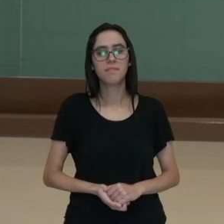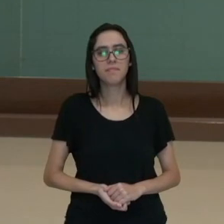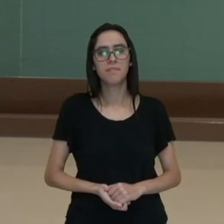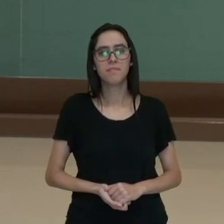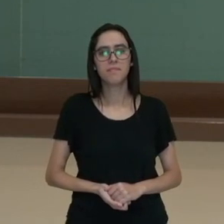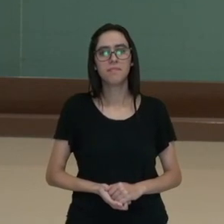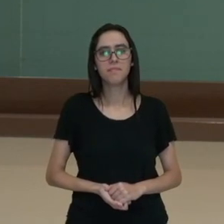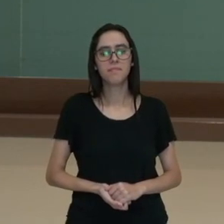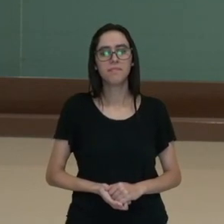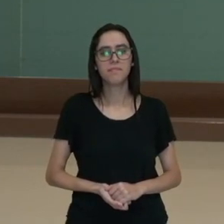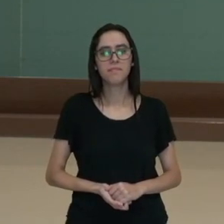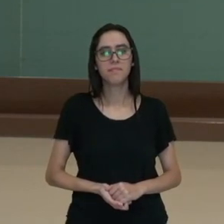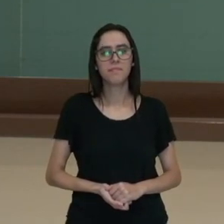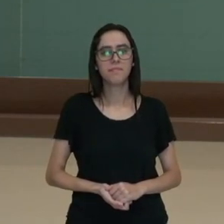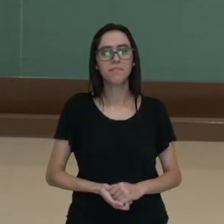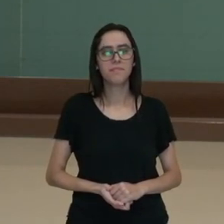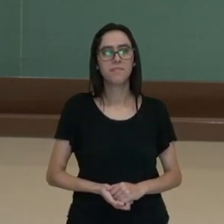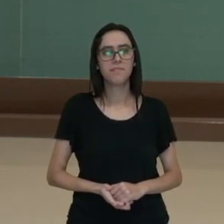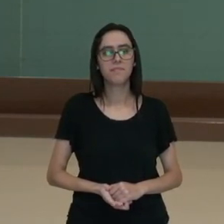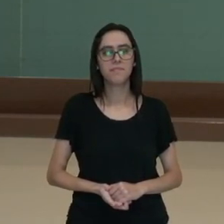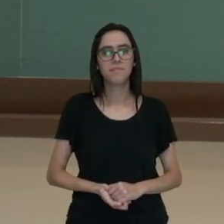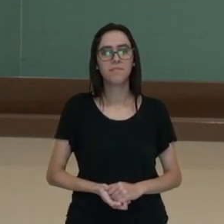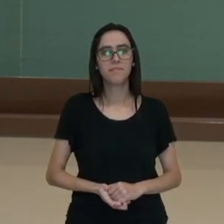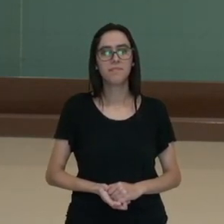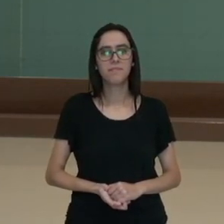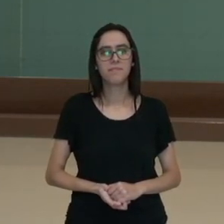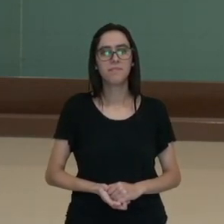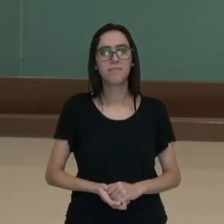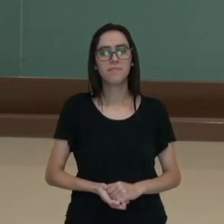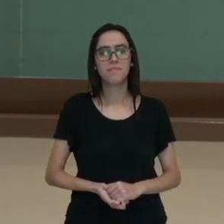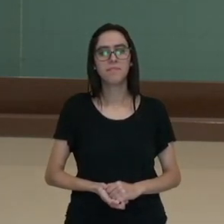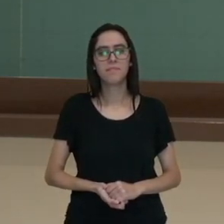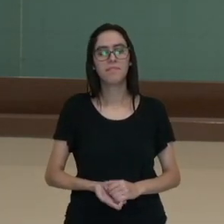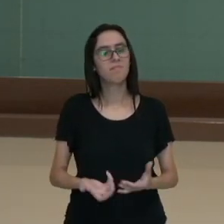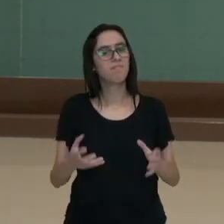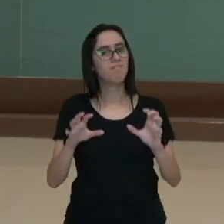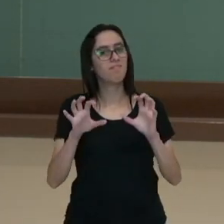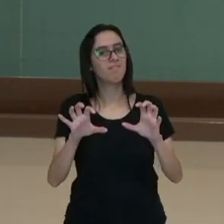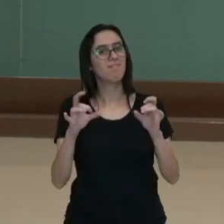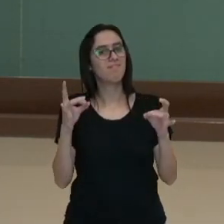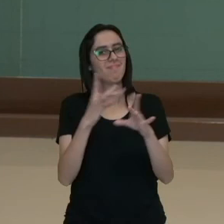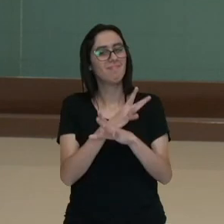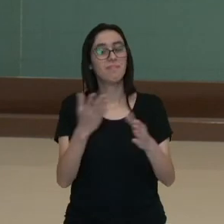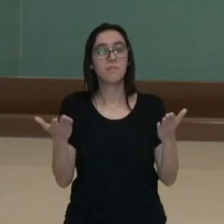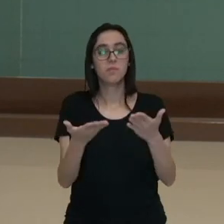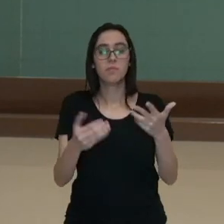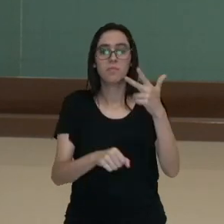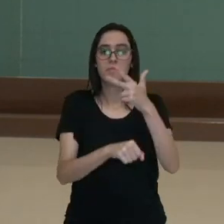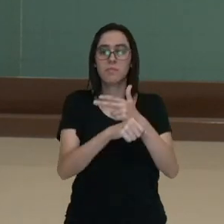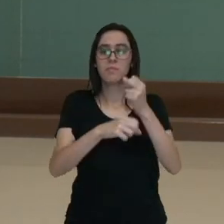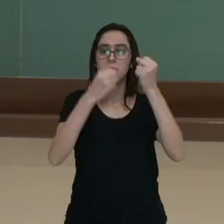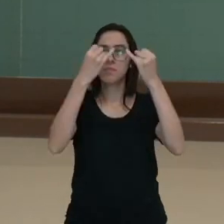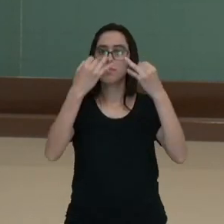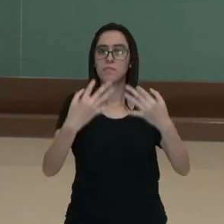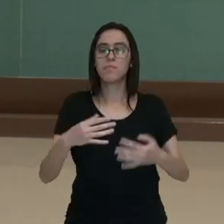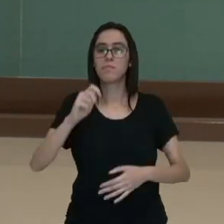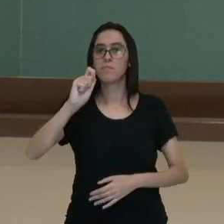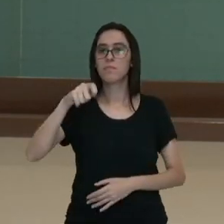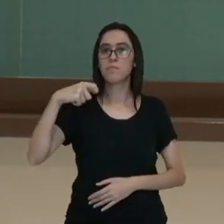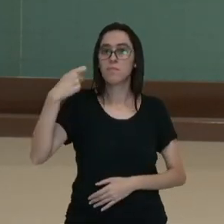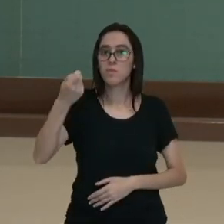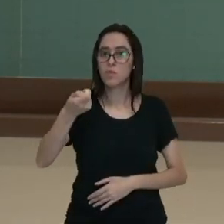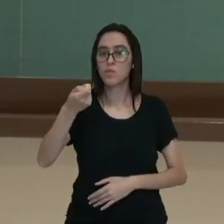Aquí más frecuentes. Y chicos y chicas, Nesse vídeo, nós falamos